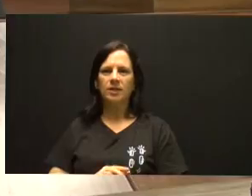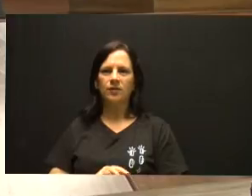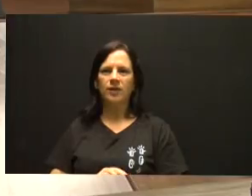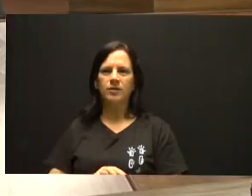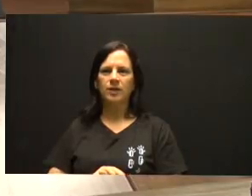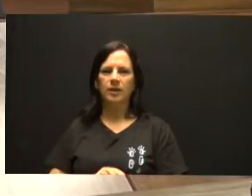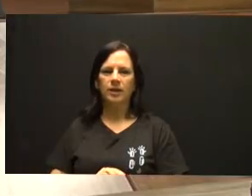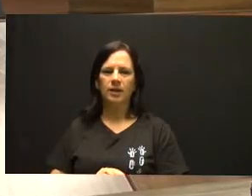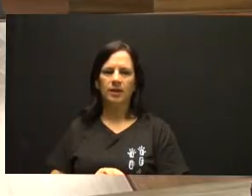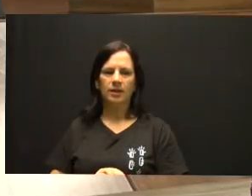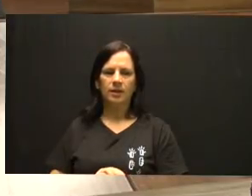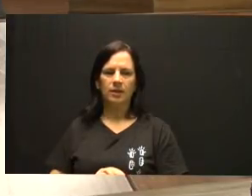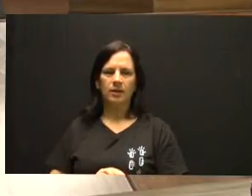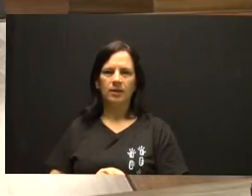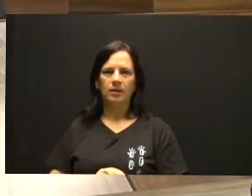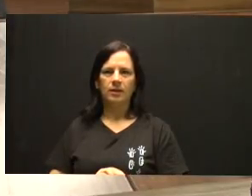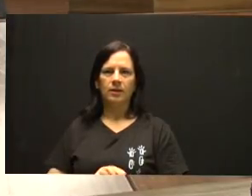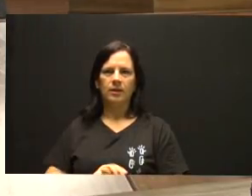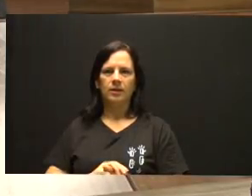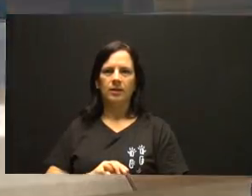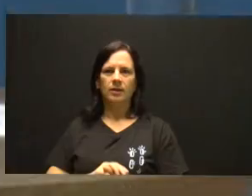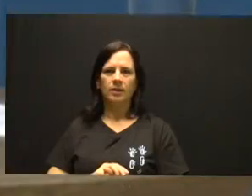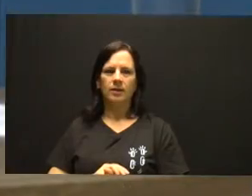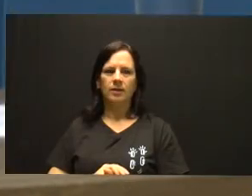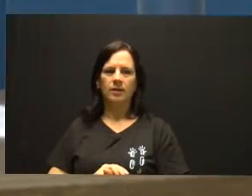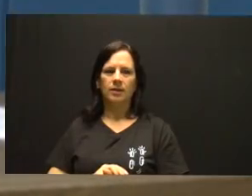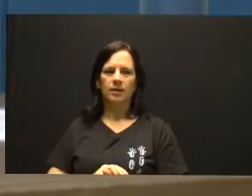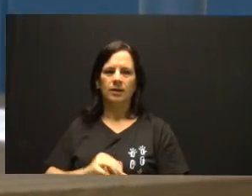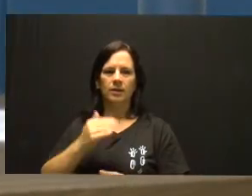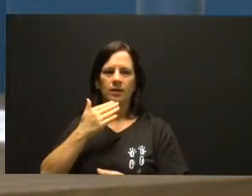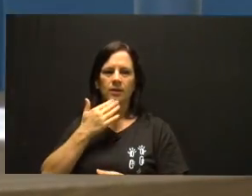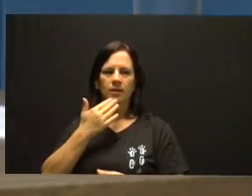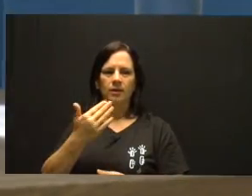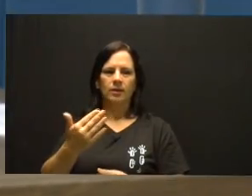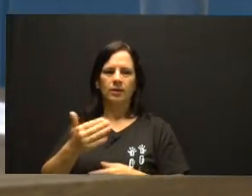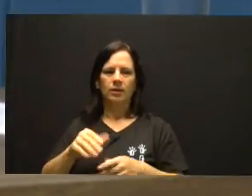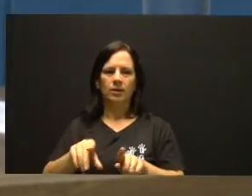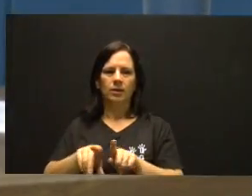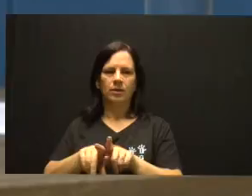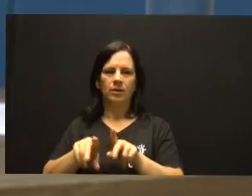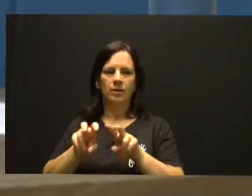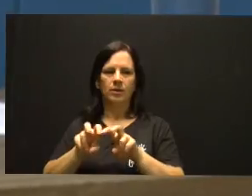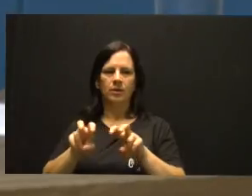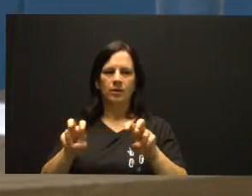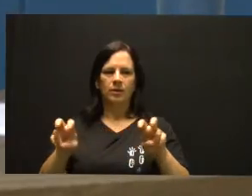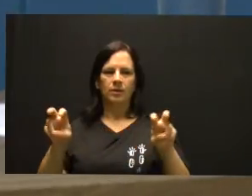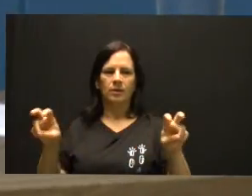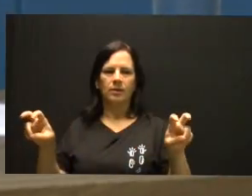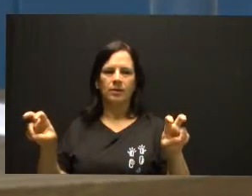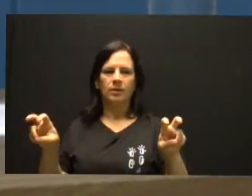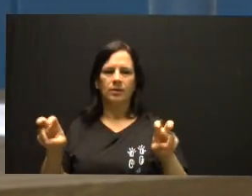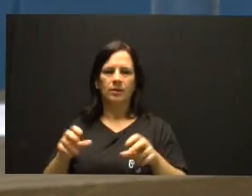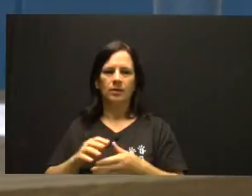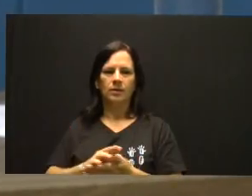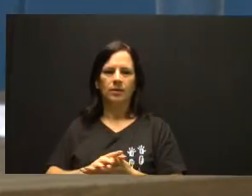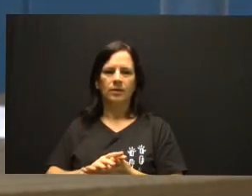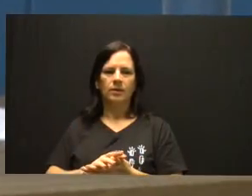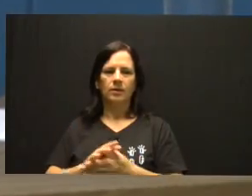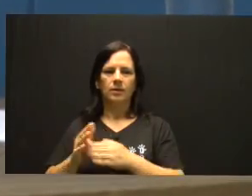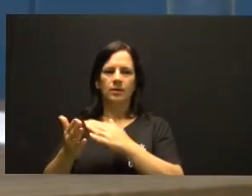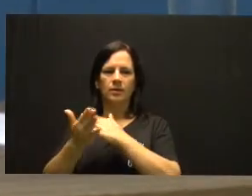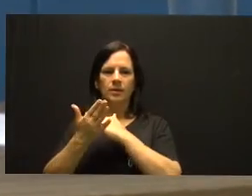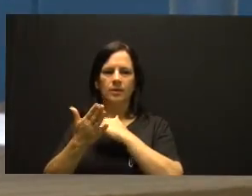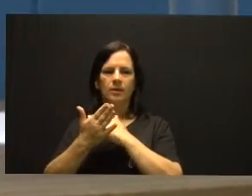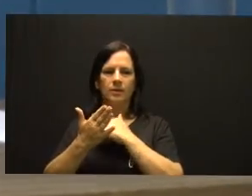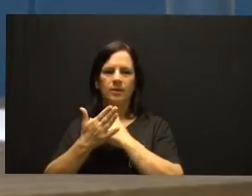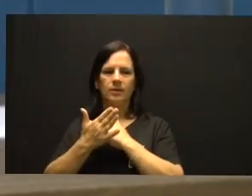Questão de ordem, vereador Rafael Tucla. Que mantenha um silêncio na galeria, a munícipe companheira de oposição, ou melhor, de partido, nos ajude com